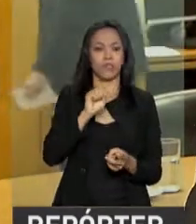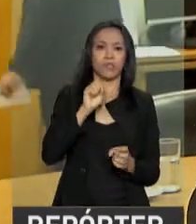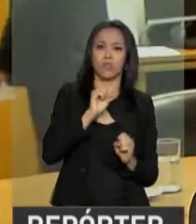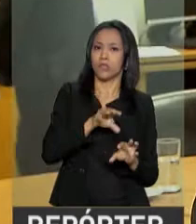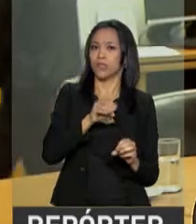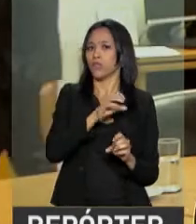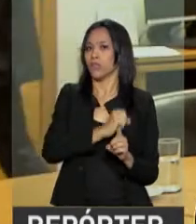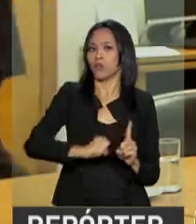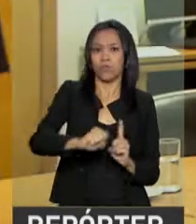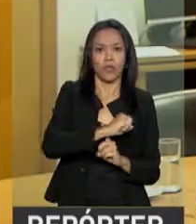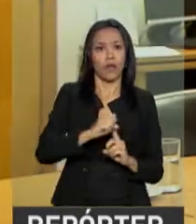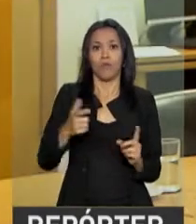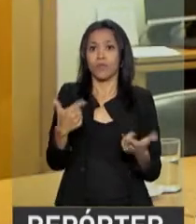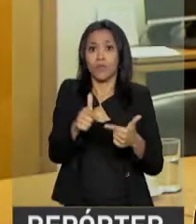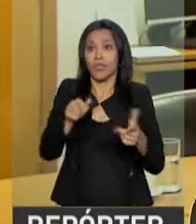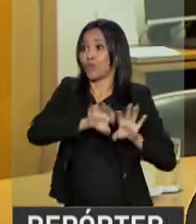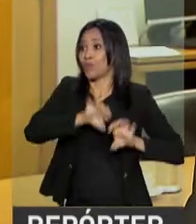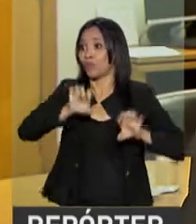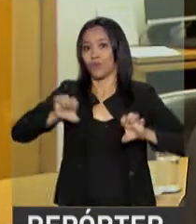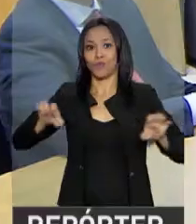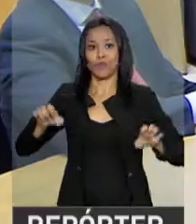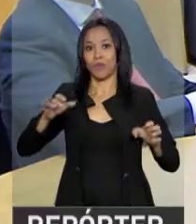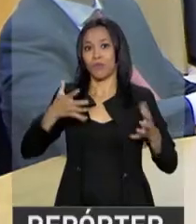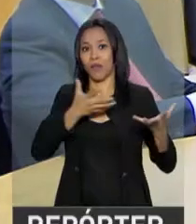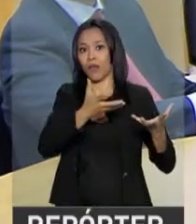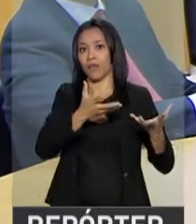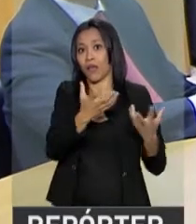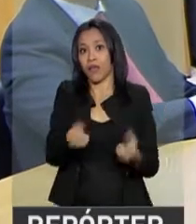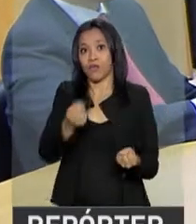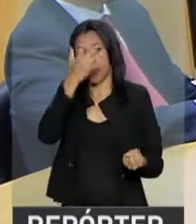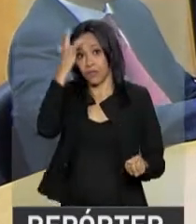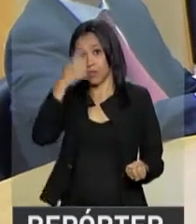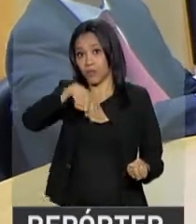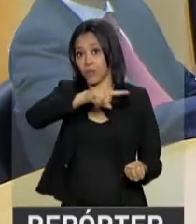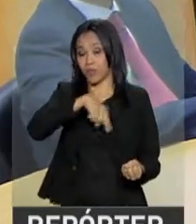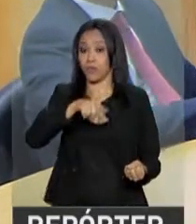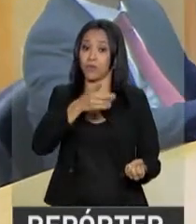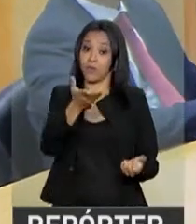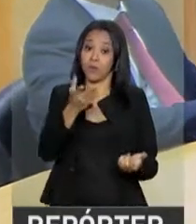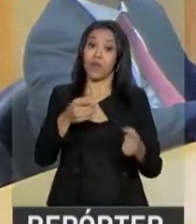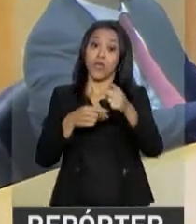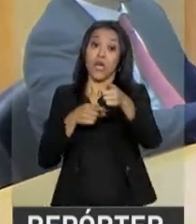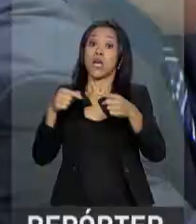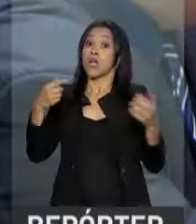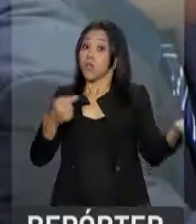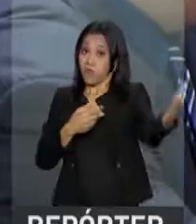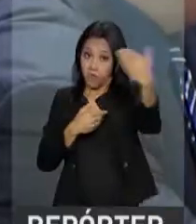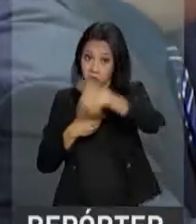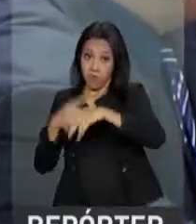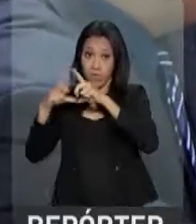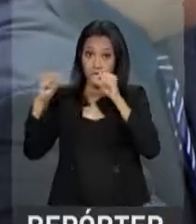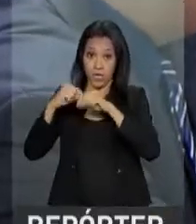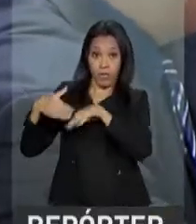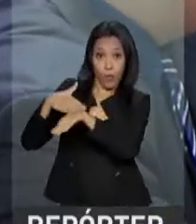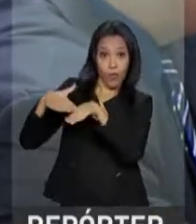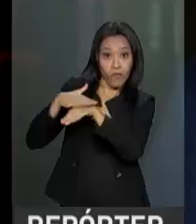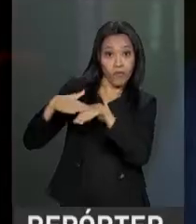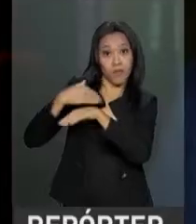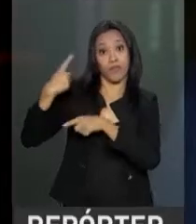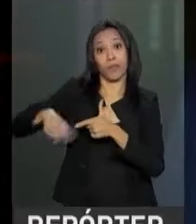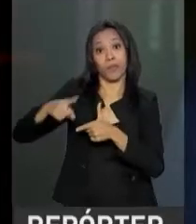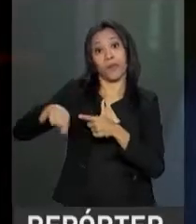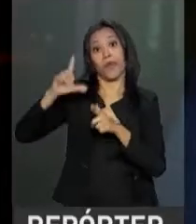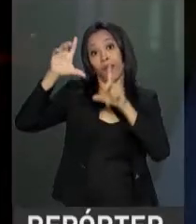nós ainda não temos uma estrutura para essa demanda. No encontro em Brasília, foram discutidas medidas para minimizar o problema.